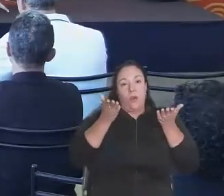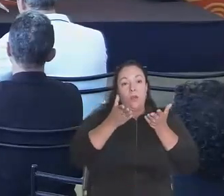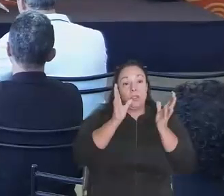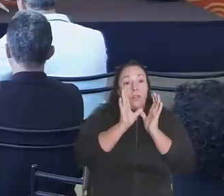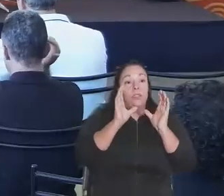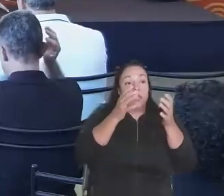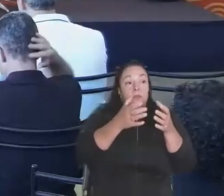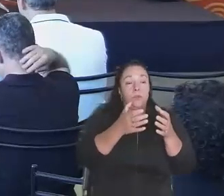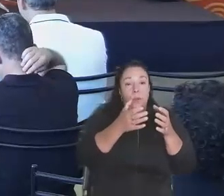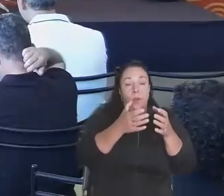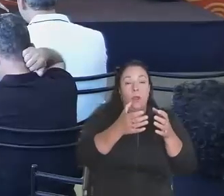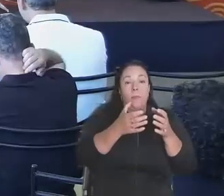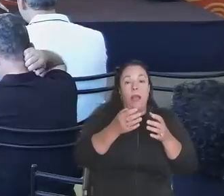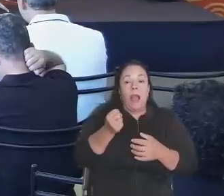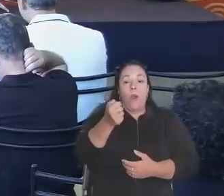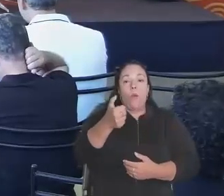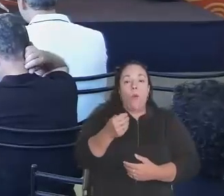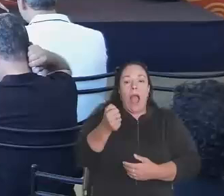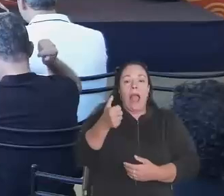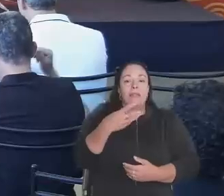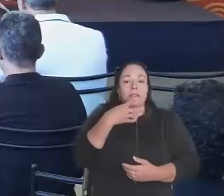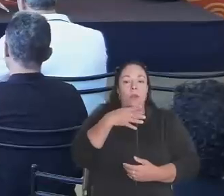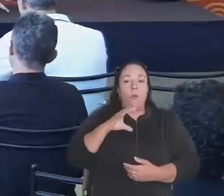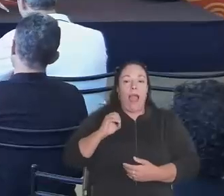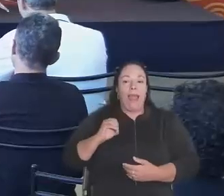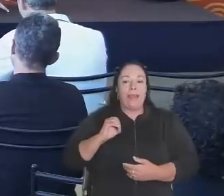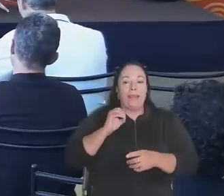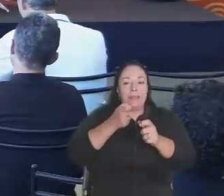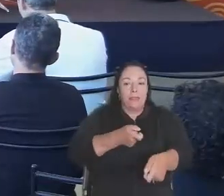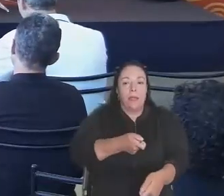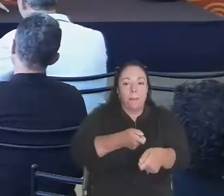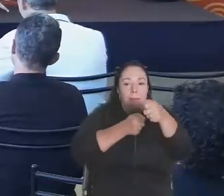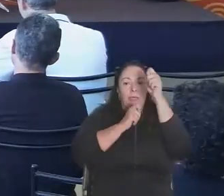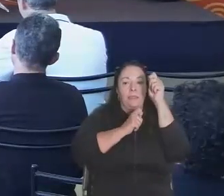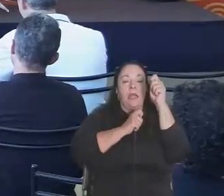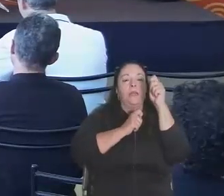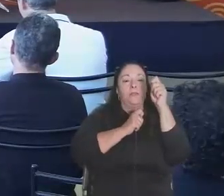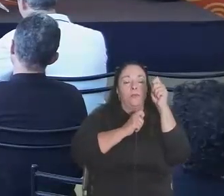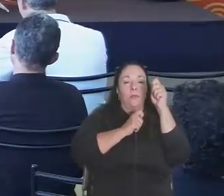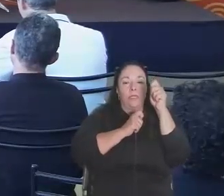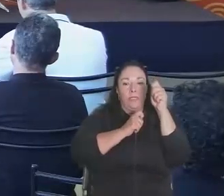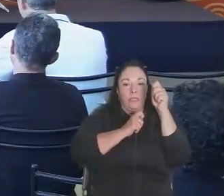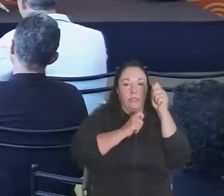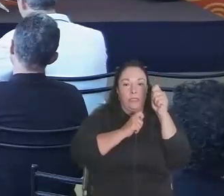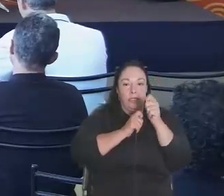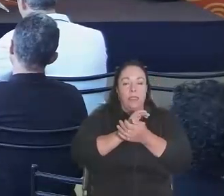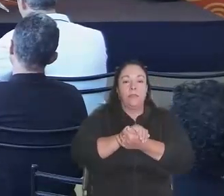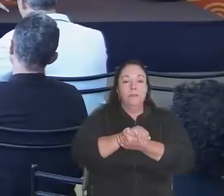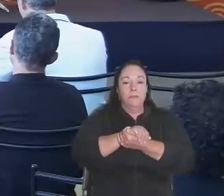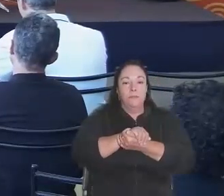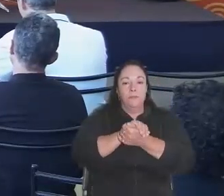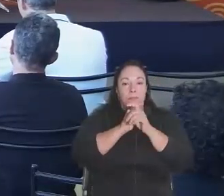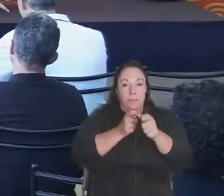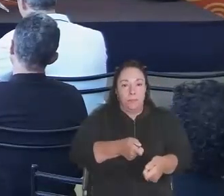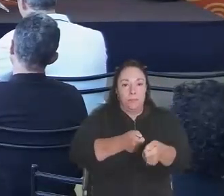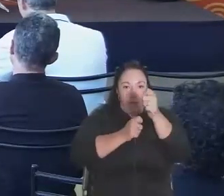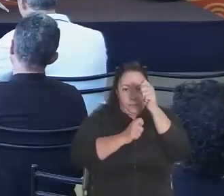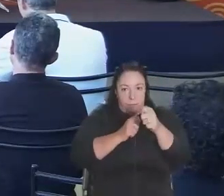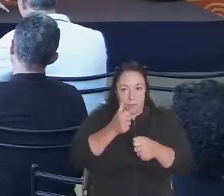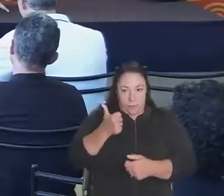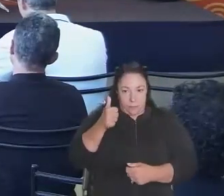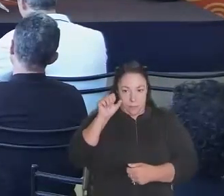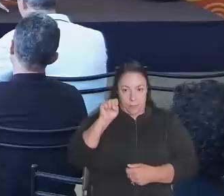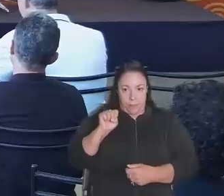turma hoje ela é quase 40 pescadores, mas nunca que sai os 40. A gente pesca no máximo em